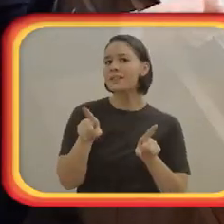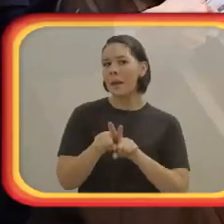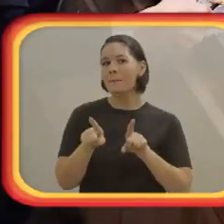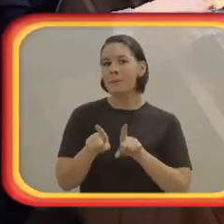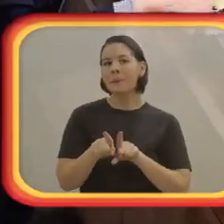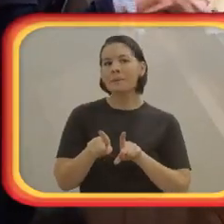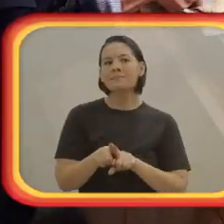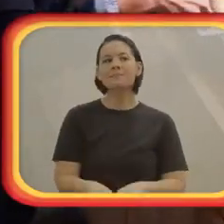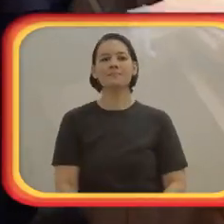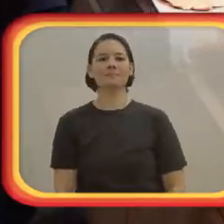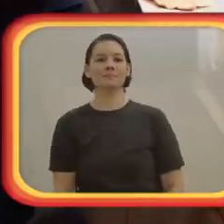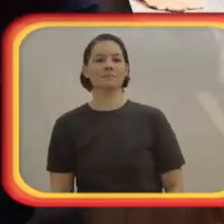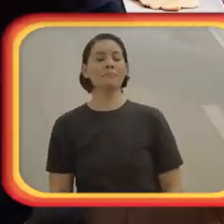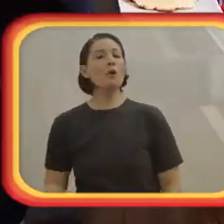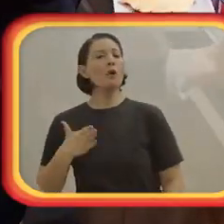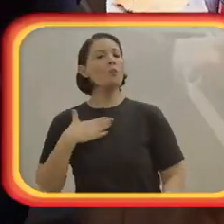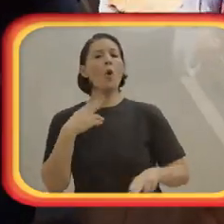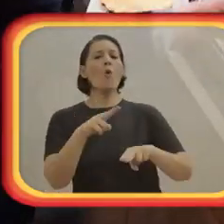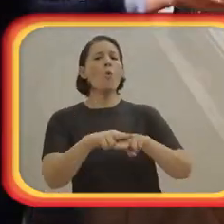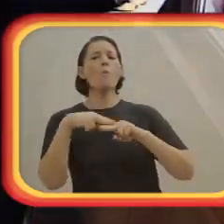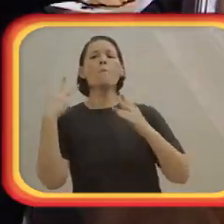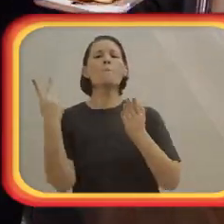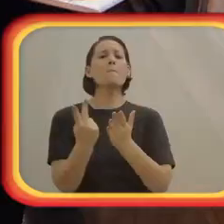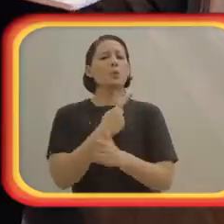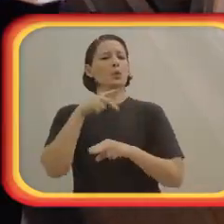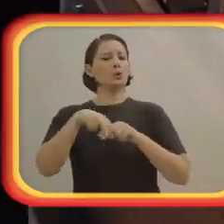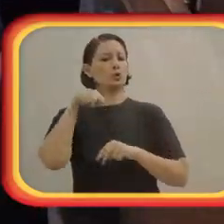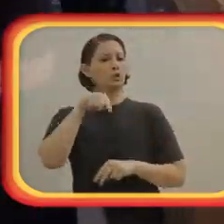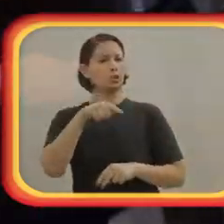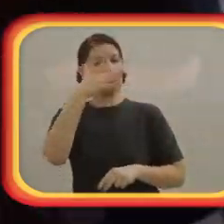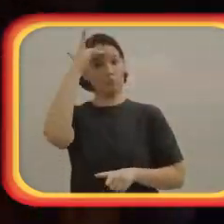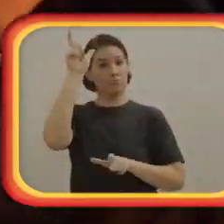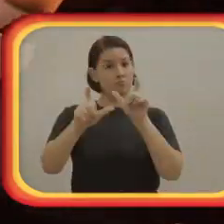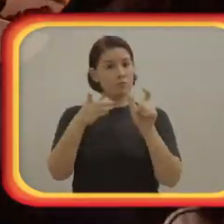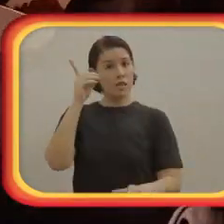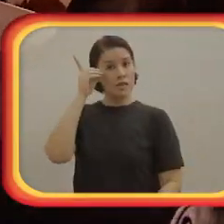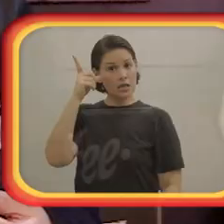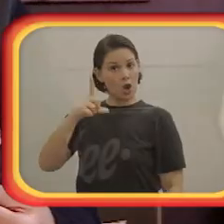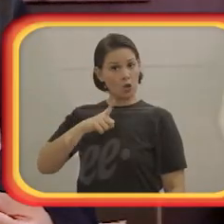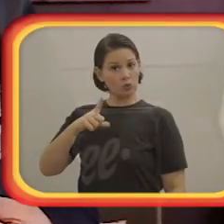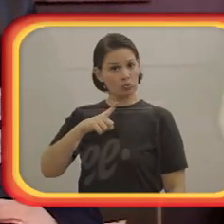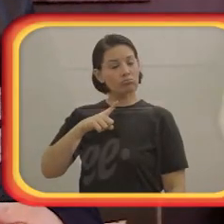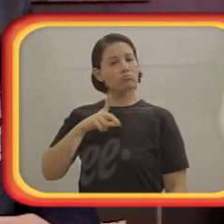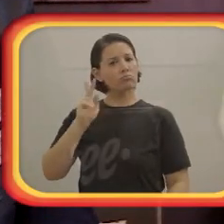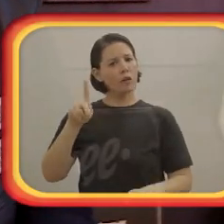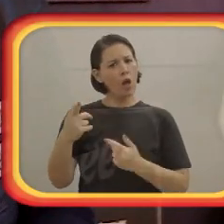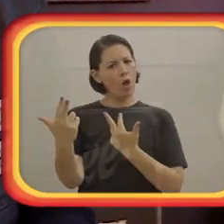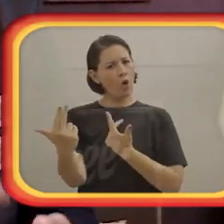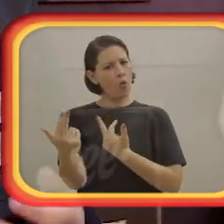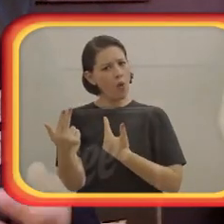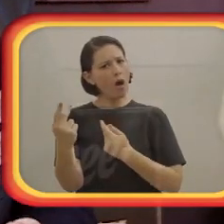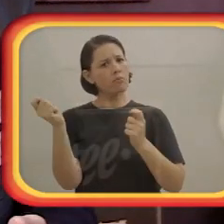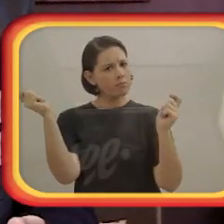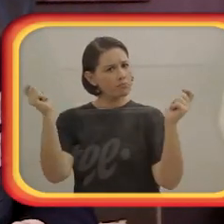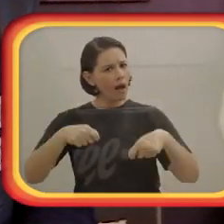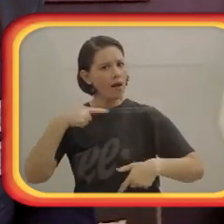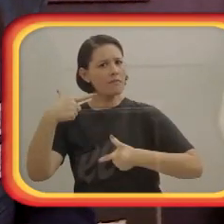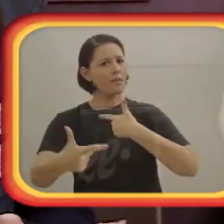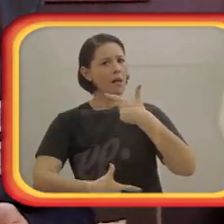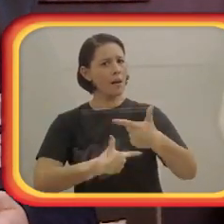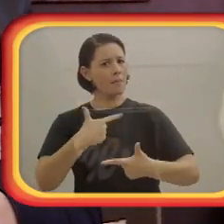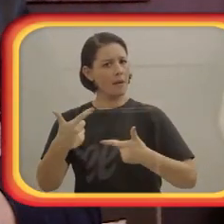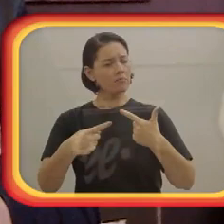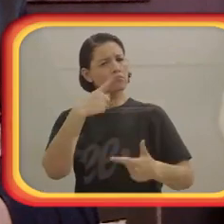mim. Trabalhar com a minha mãe é muito legal, porque a minha mãe é uma pessoa consciente, muito trabalhadora,